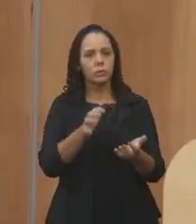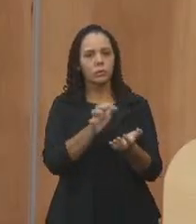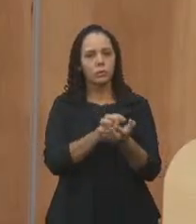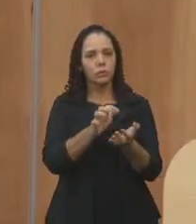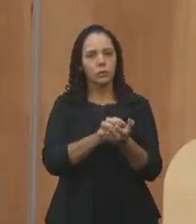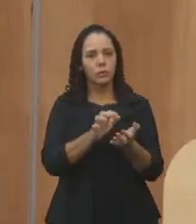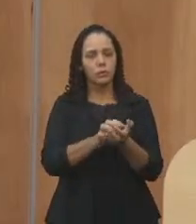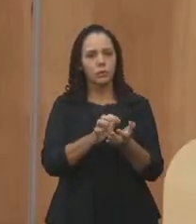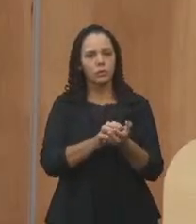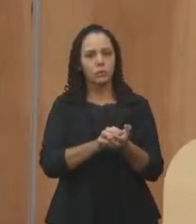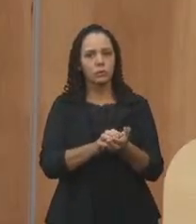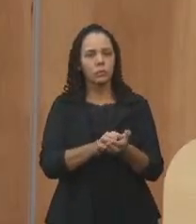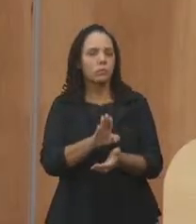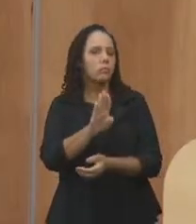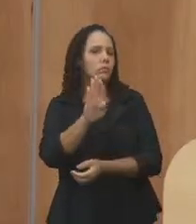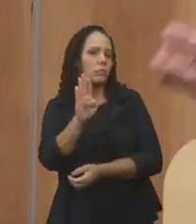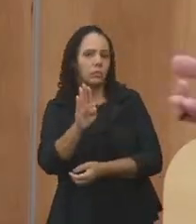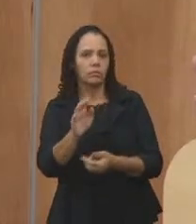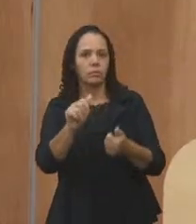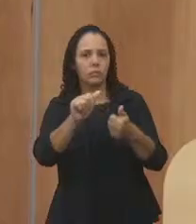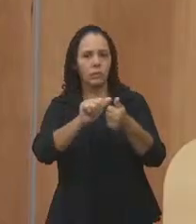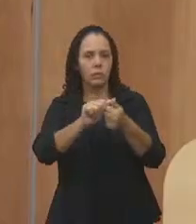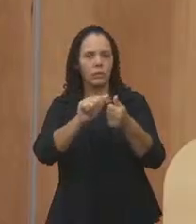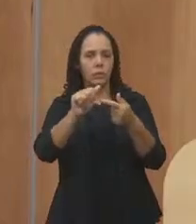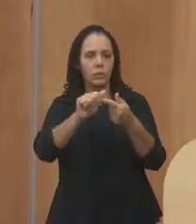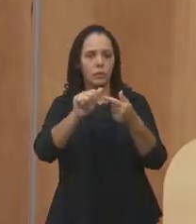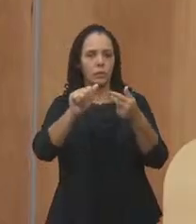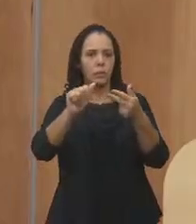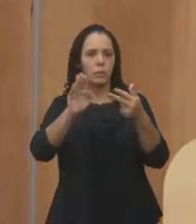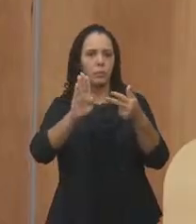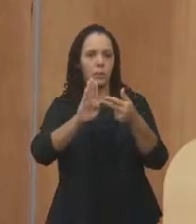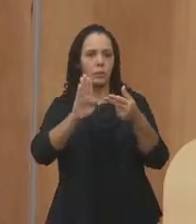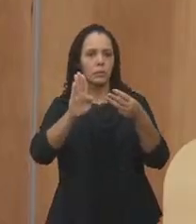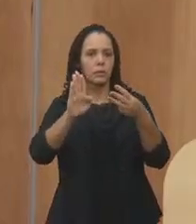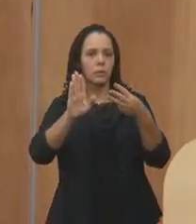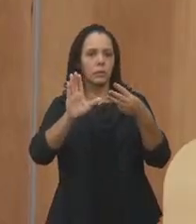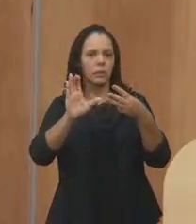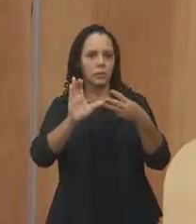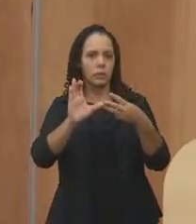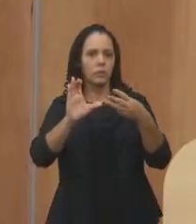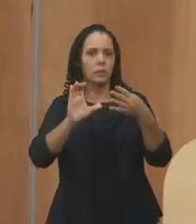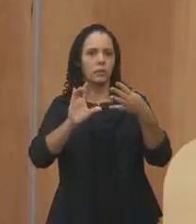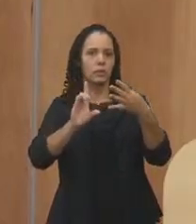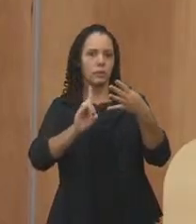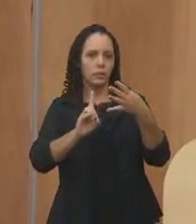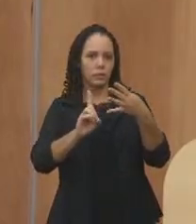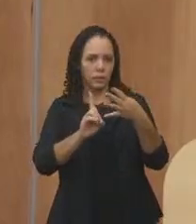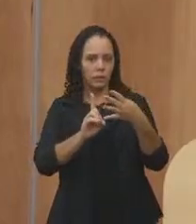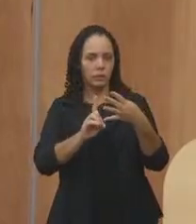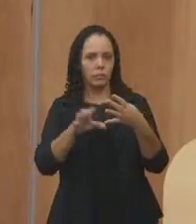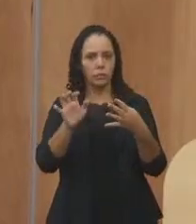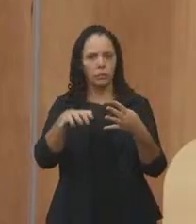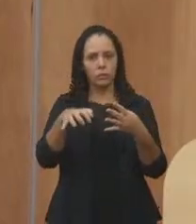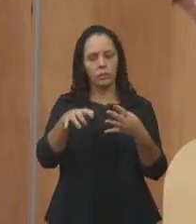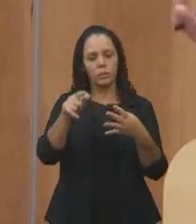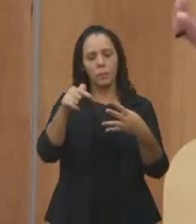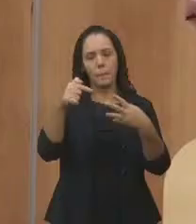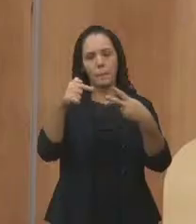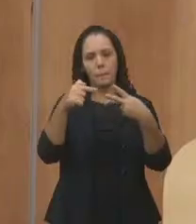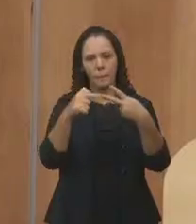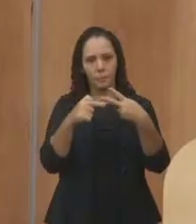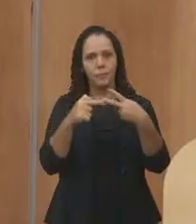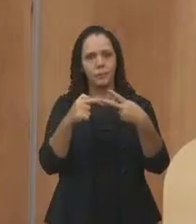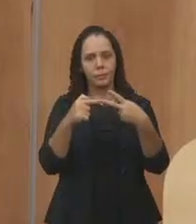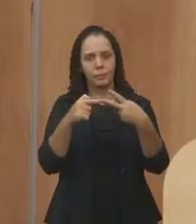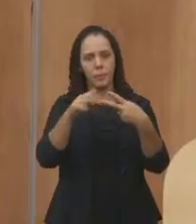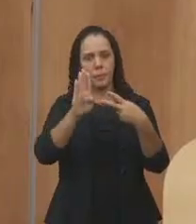de possível A, B, C e D. Então, assim, não é... Obviamente que não é uma situação plenamente